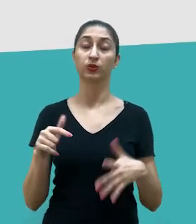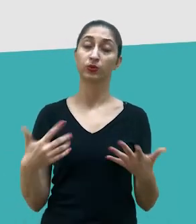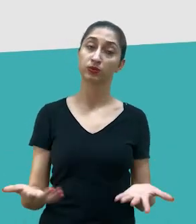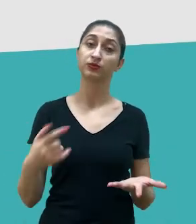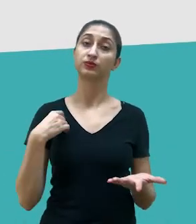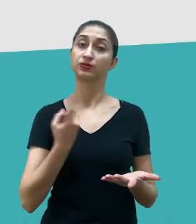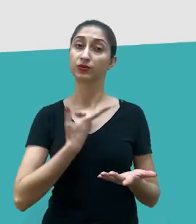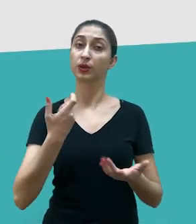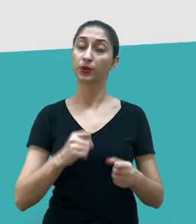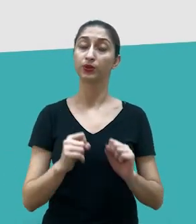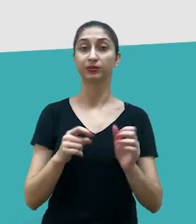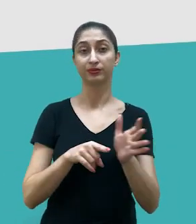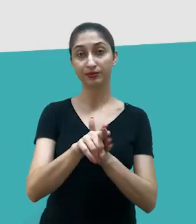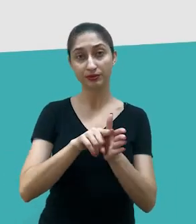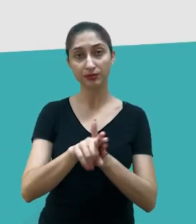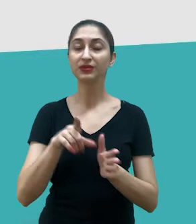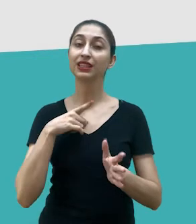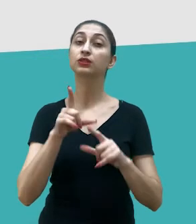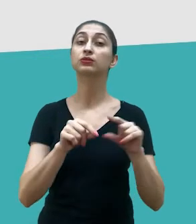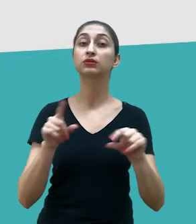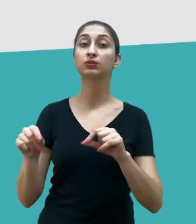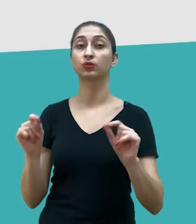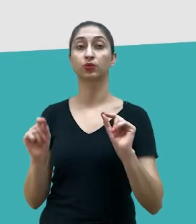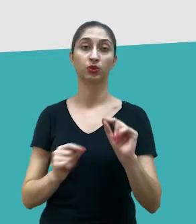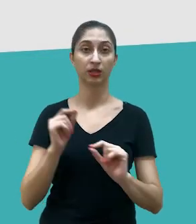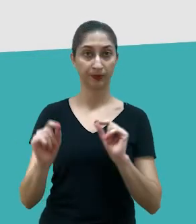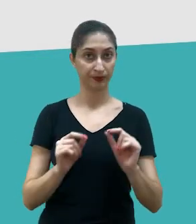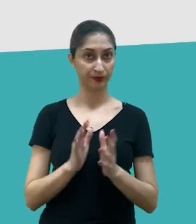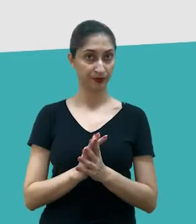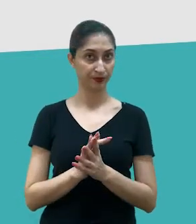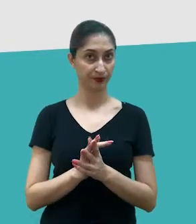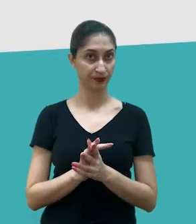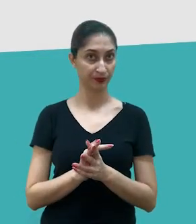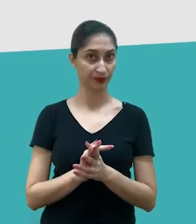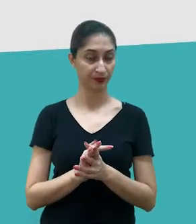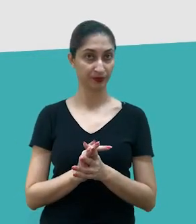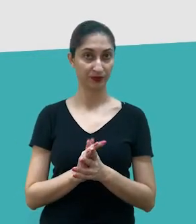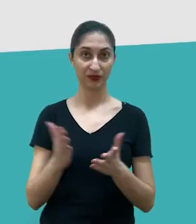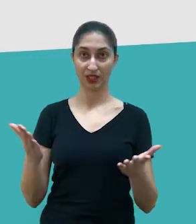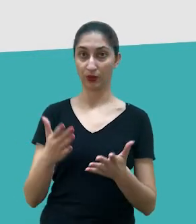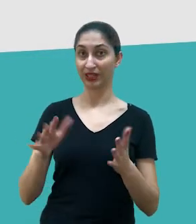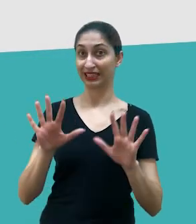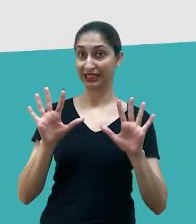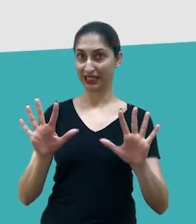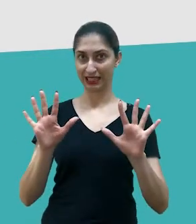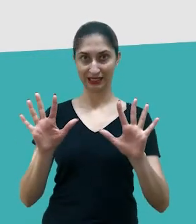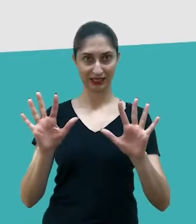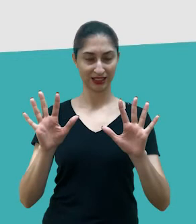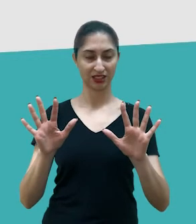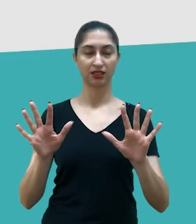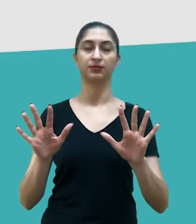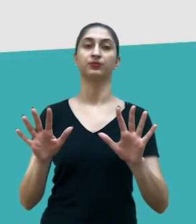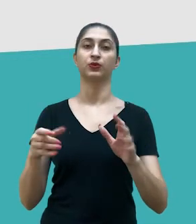de pesquisar o que a gente tem de opção. E agora nós vamos para os 10 passos, né, do guarda-roupa.